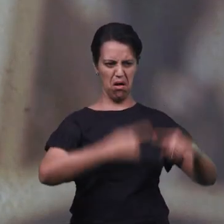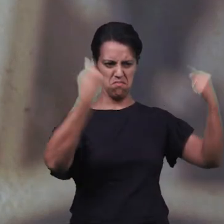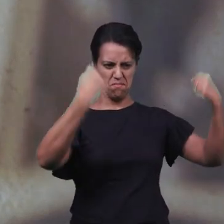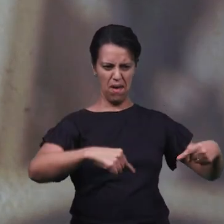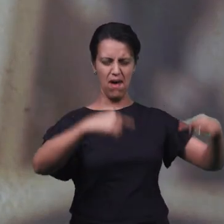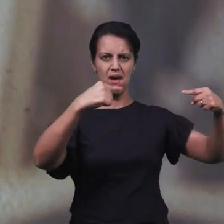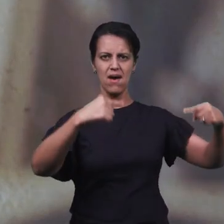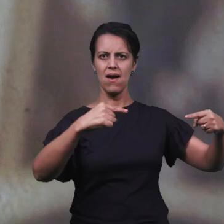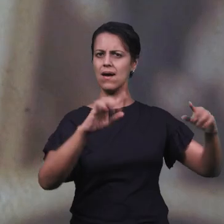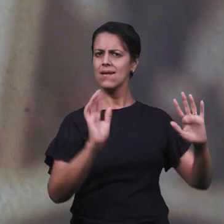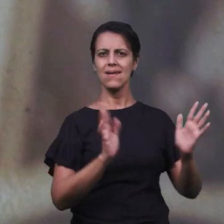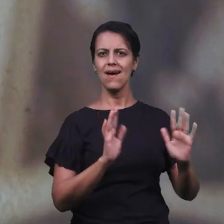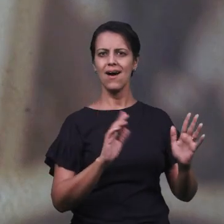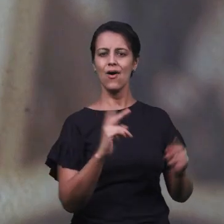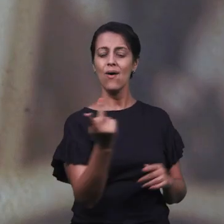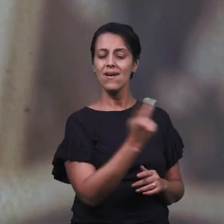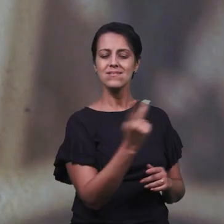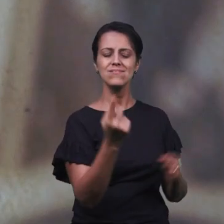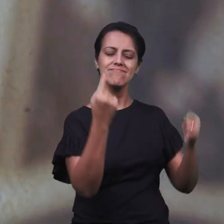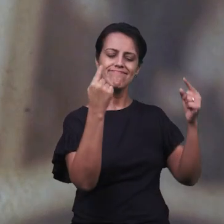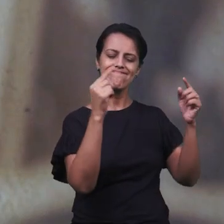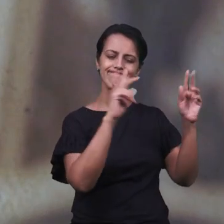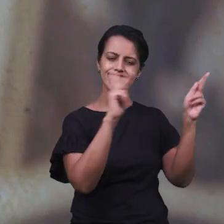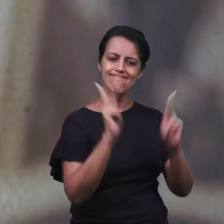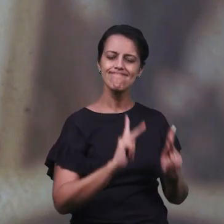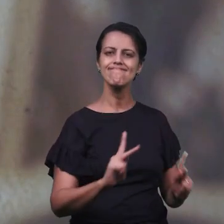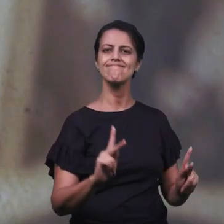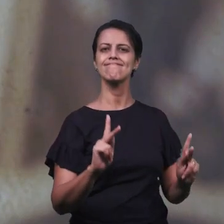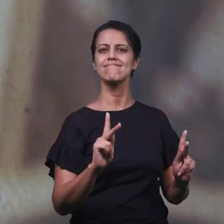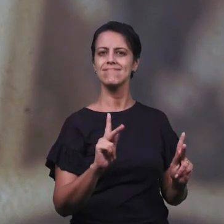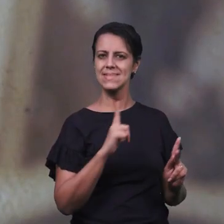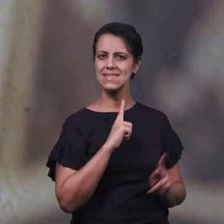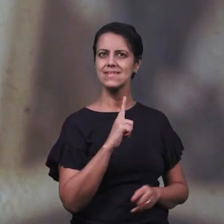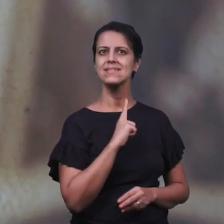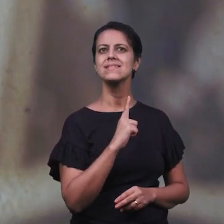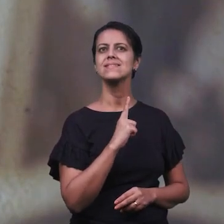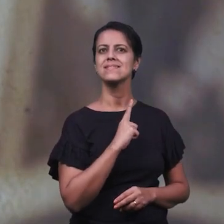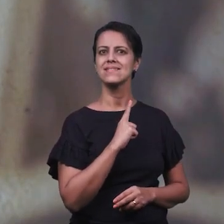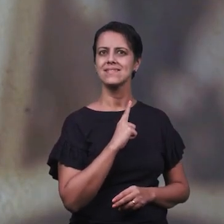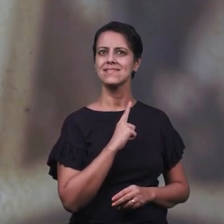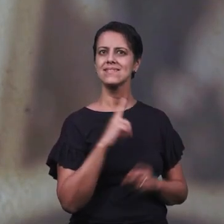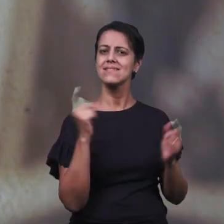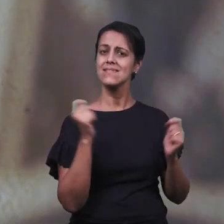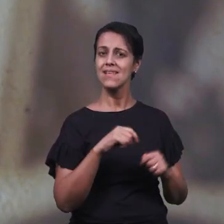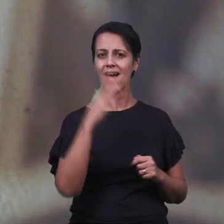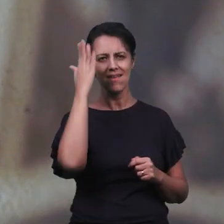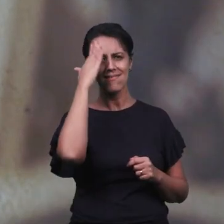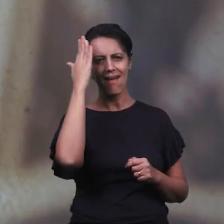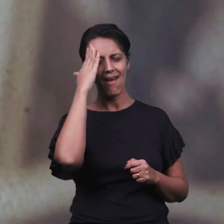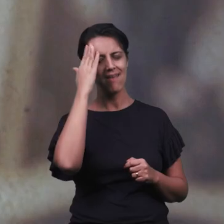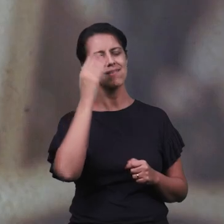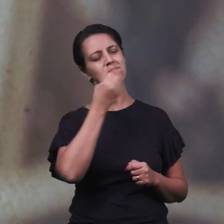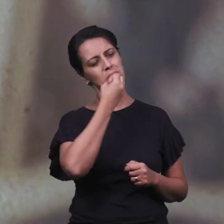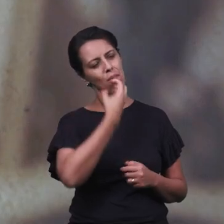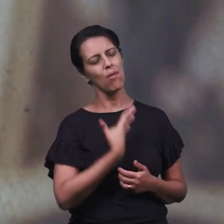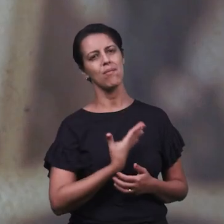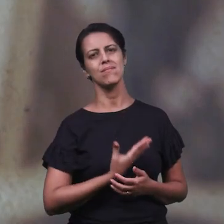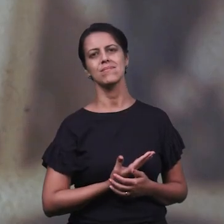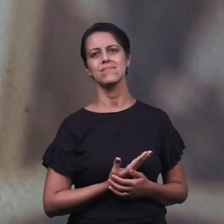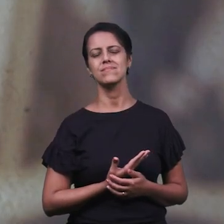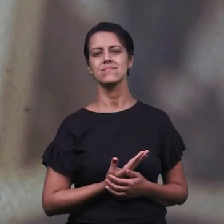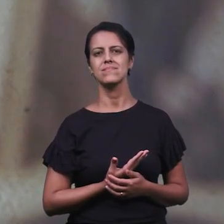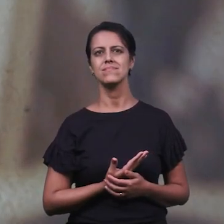E passam a construir aquilo que na verdade vai ser um grande benefício. E quando